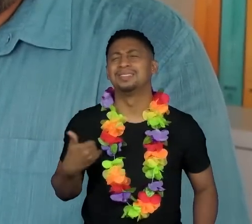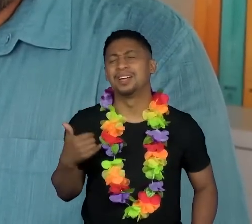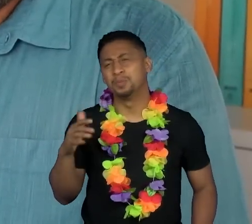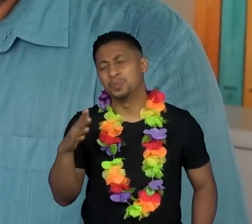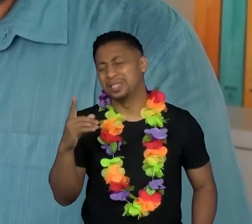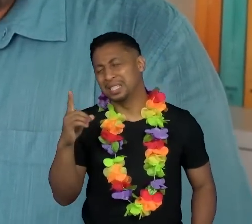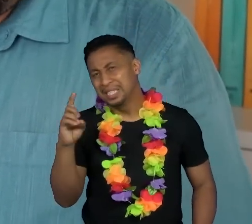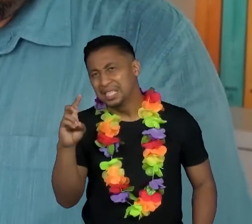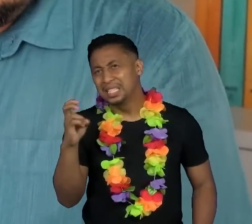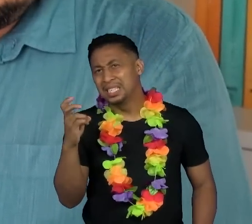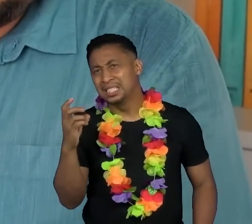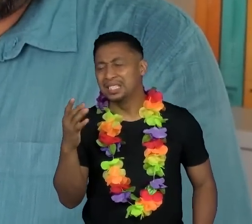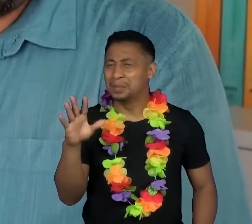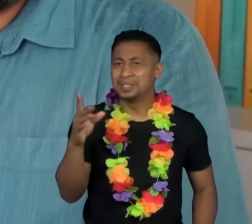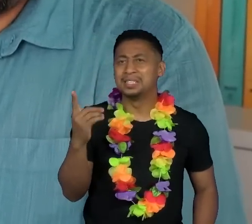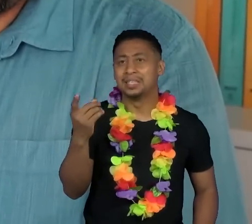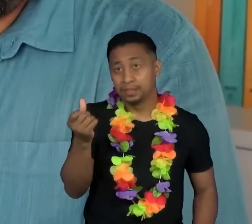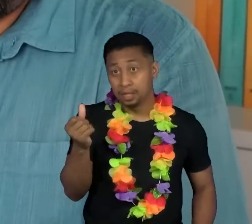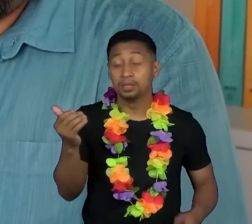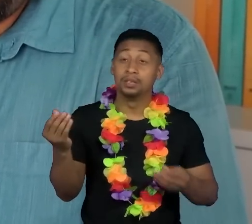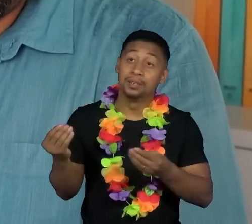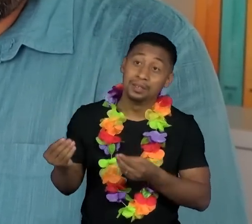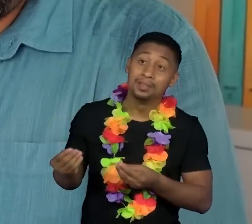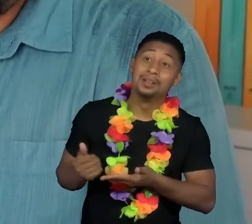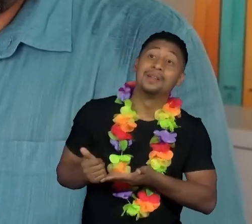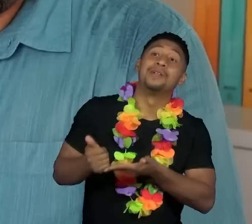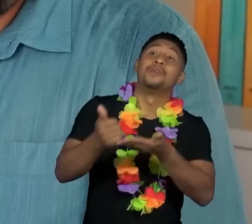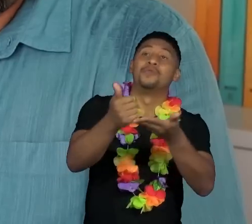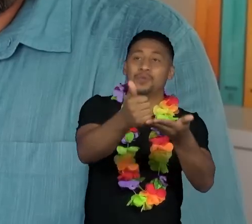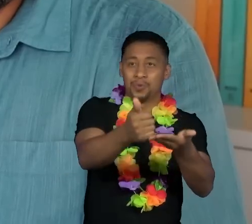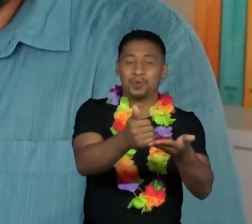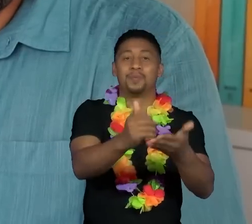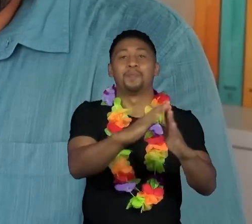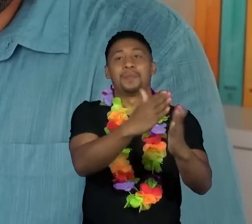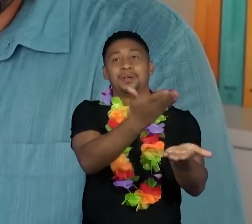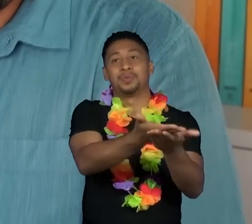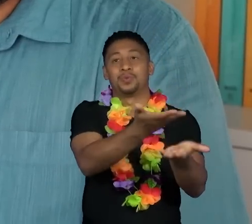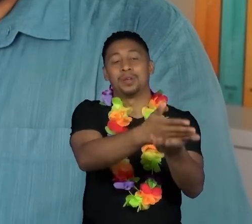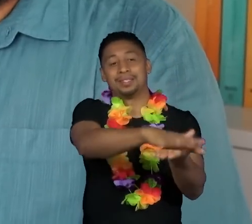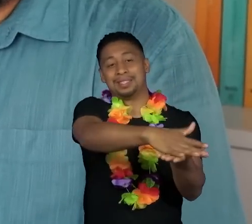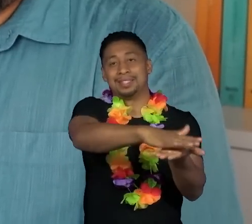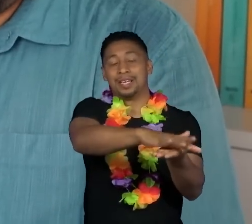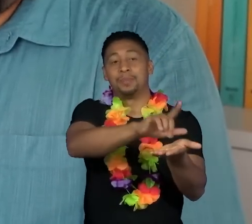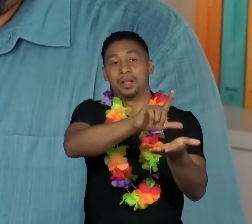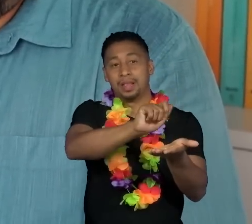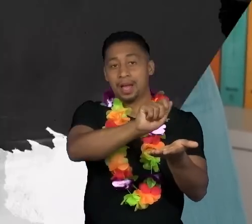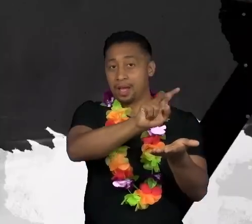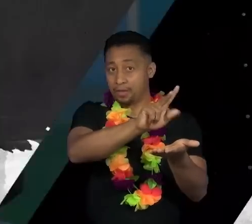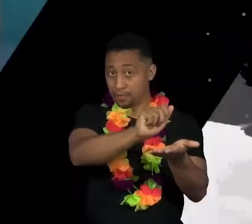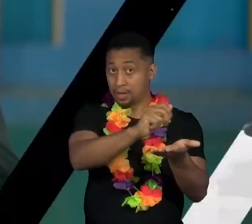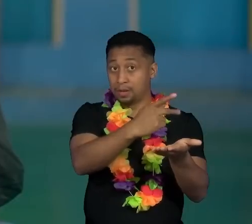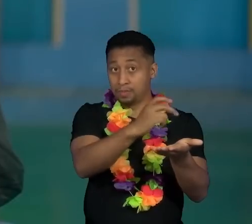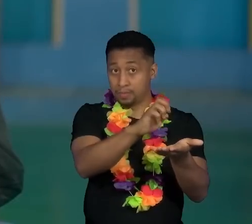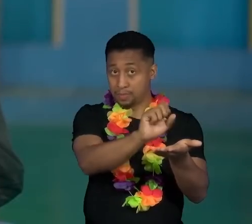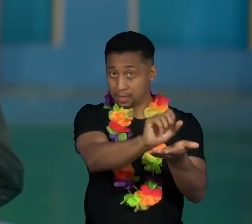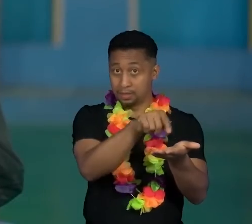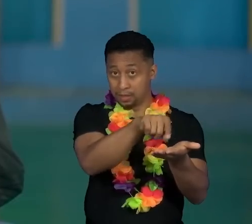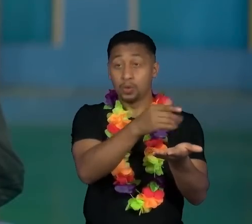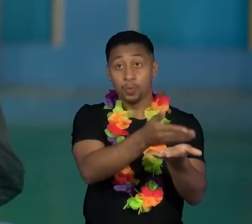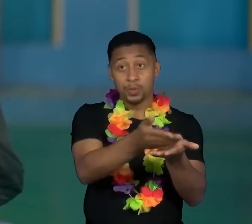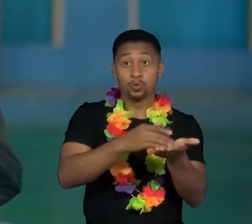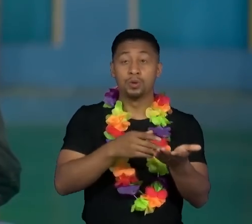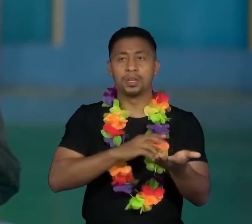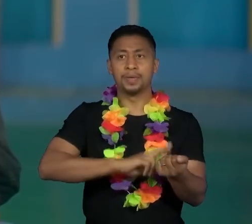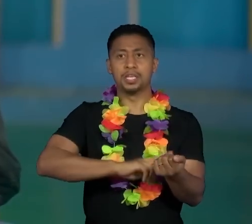levado para a Lava Pés, para a escola de samba Lava Pés. Ele vai ser ritmista na escola de samba Lava Pés. E era uma mulher